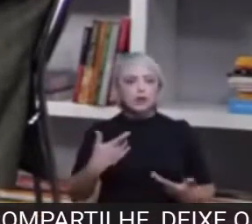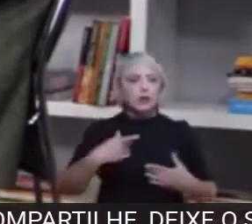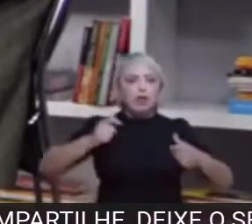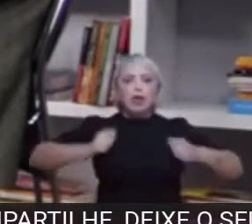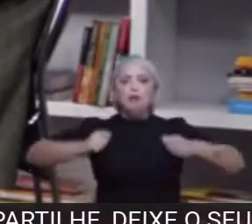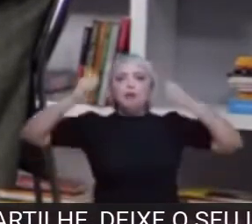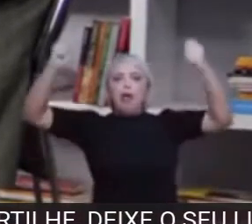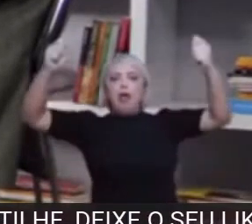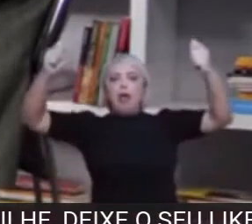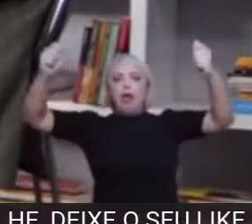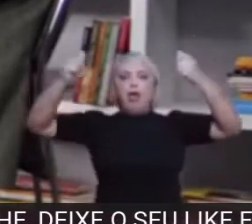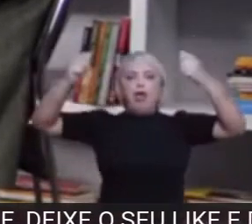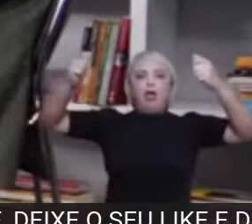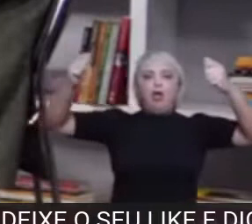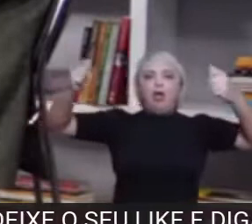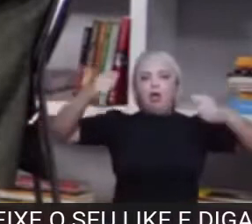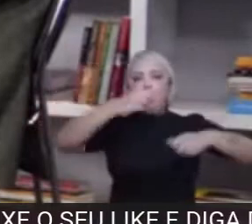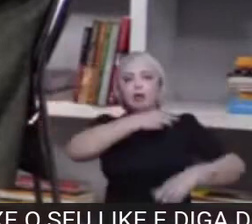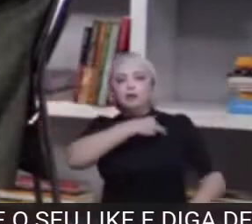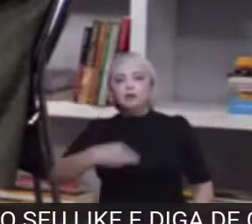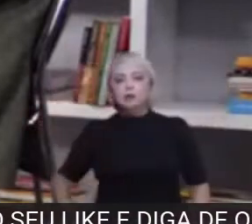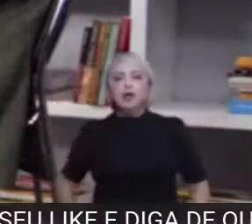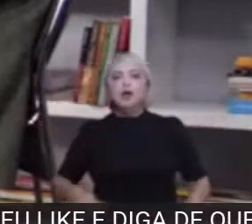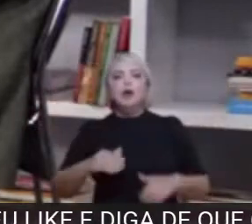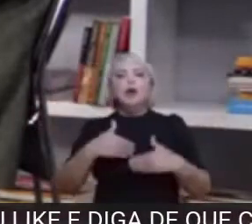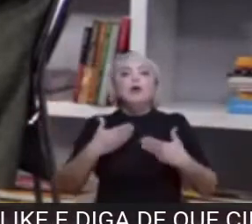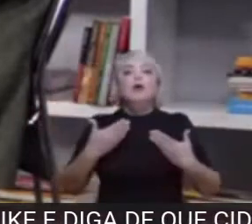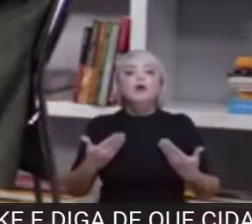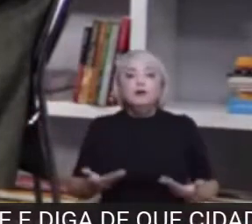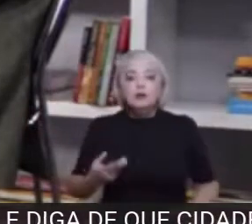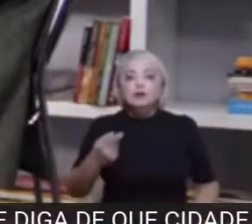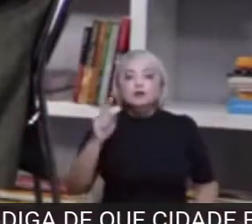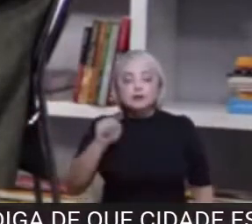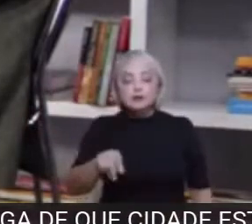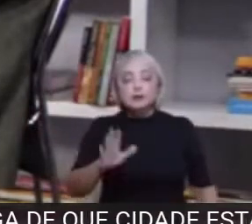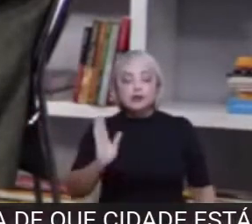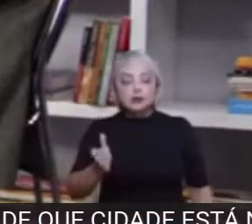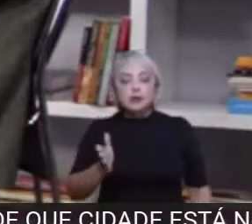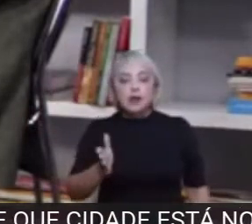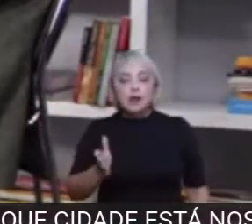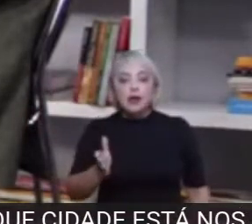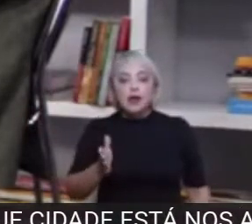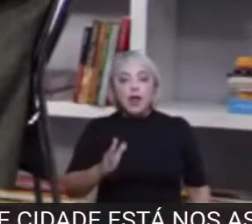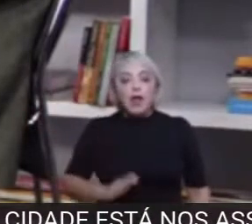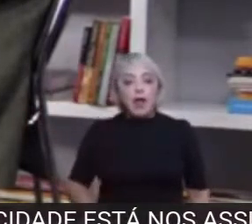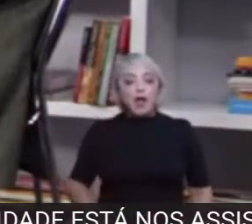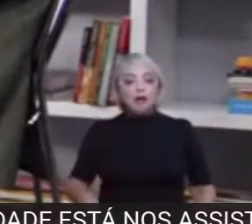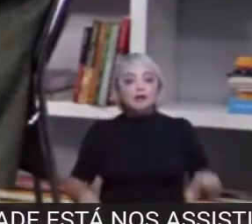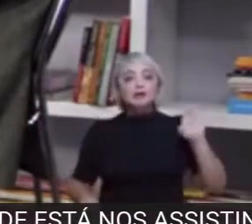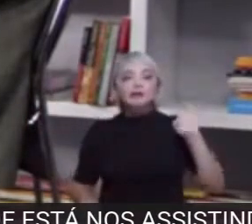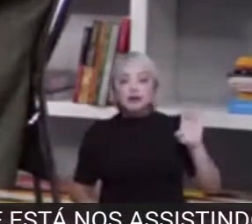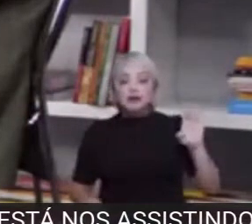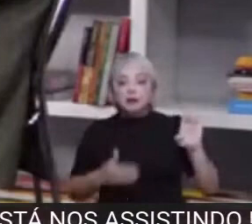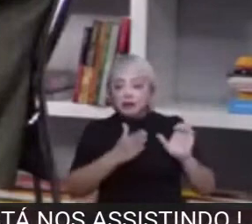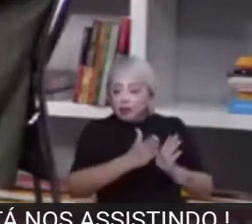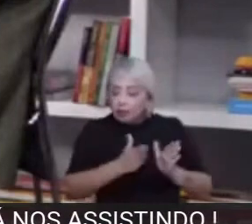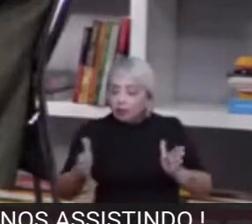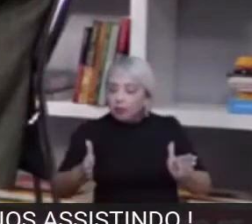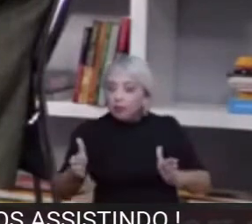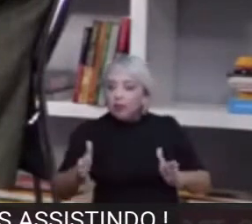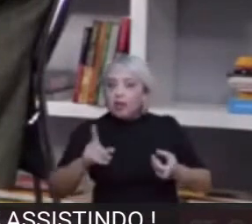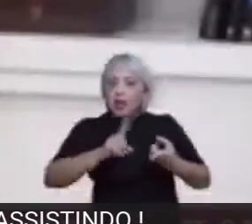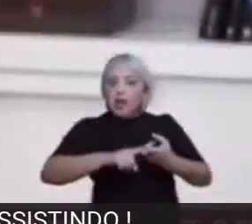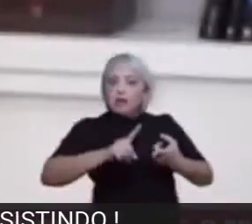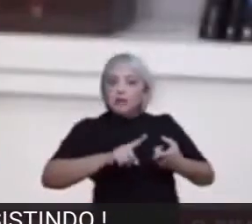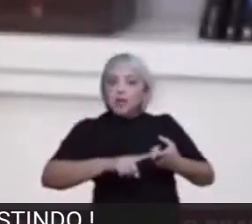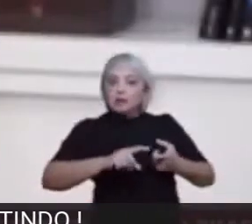ministro. Onde você já viu a esquerda, em algum momento, ameaçar e implodir a